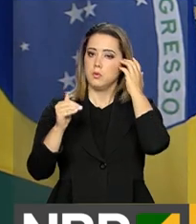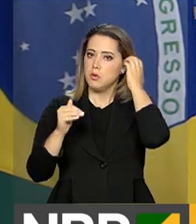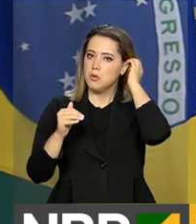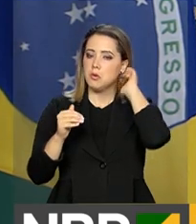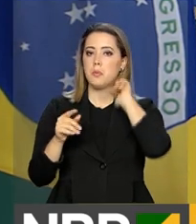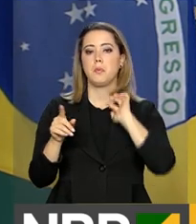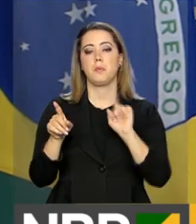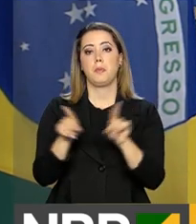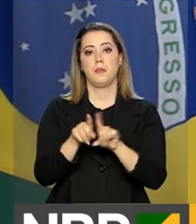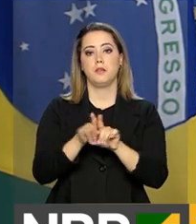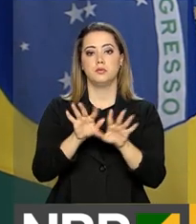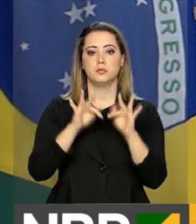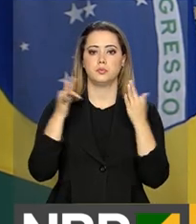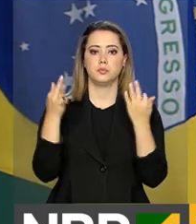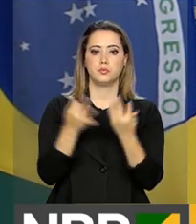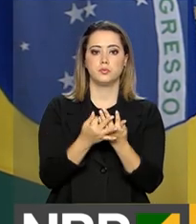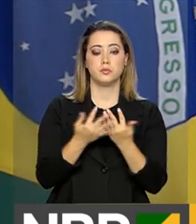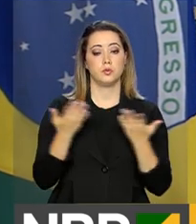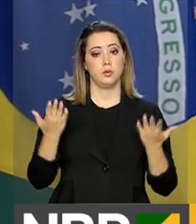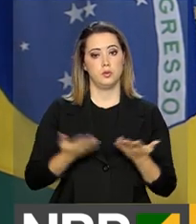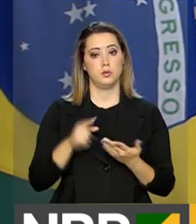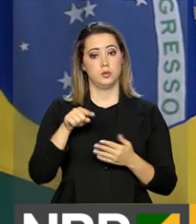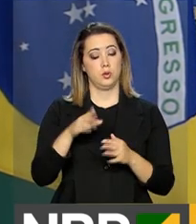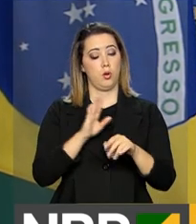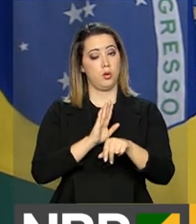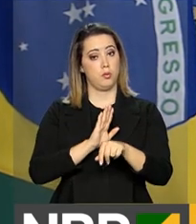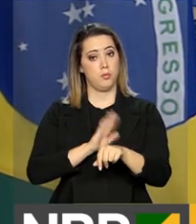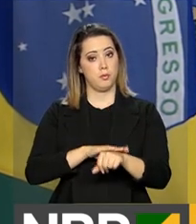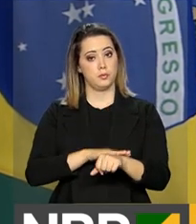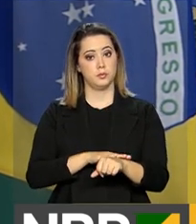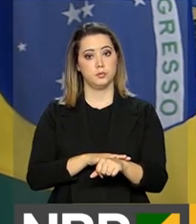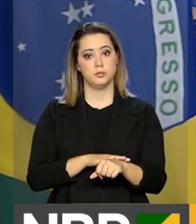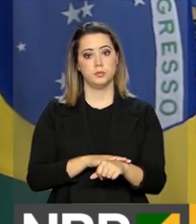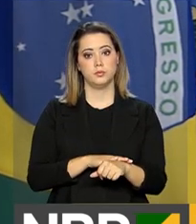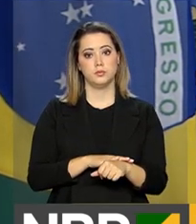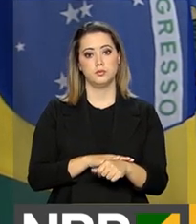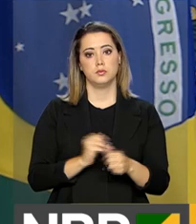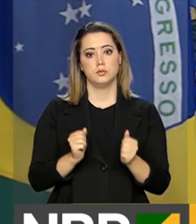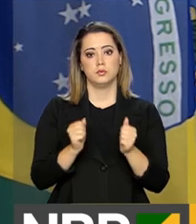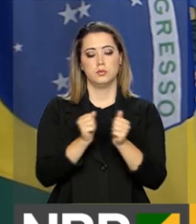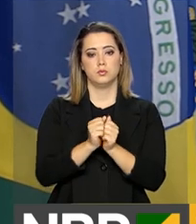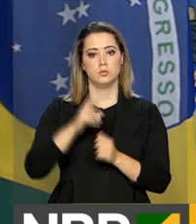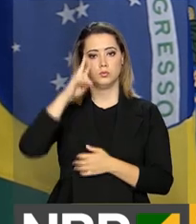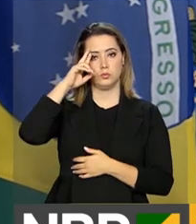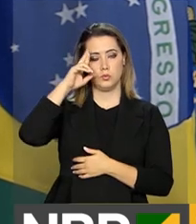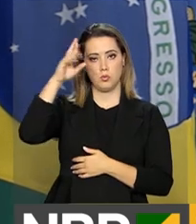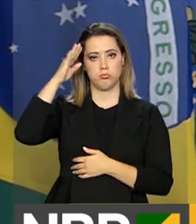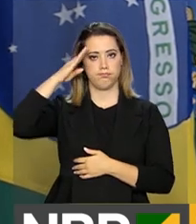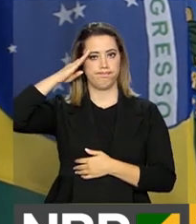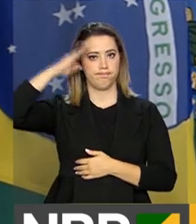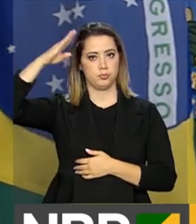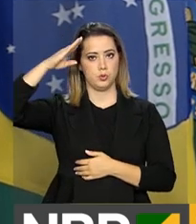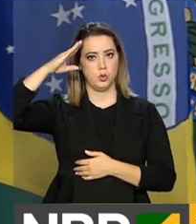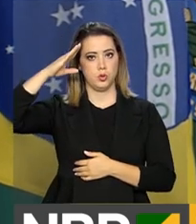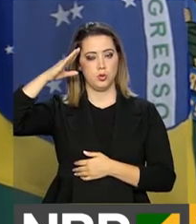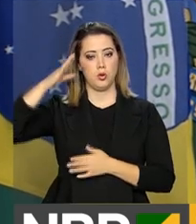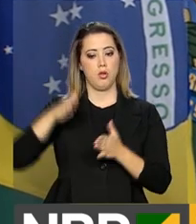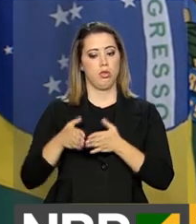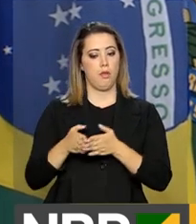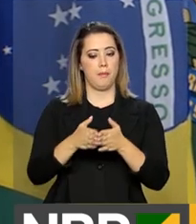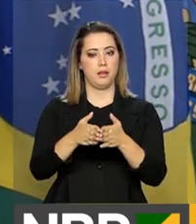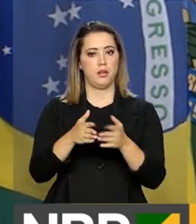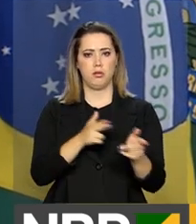famílias. Este momento com oficiais generais da Marinha,